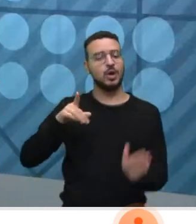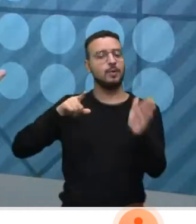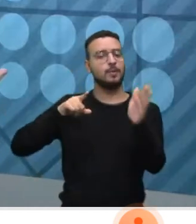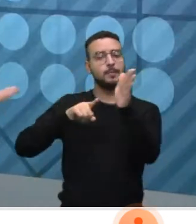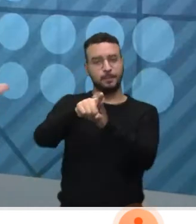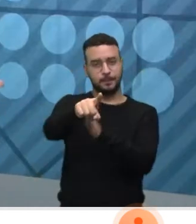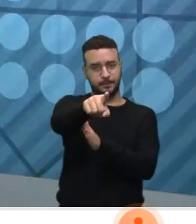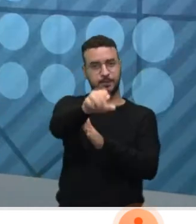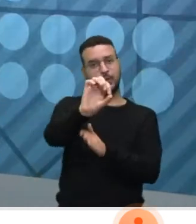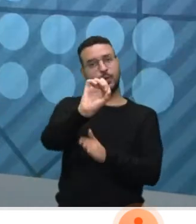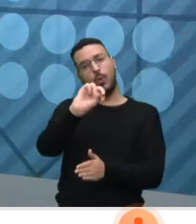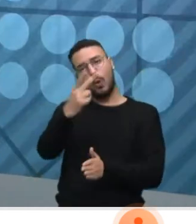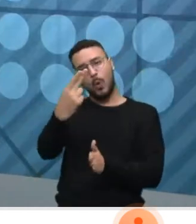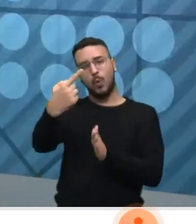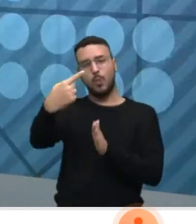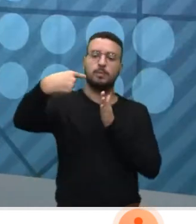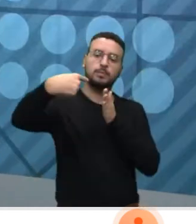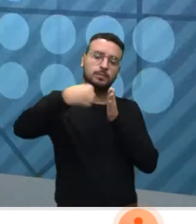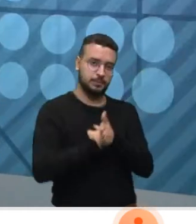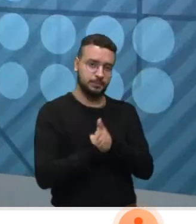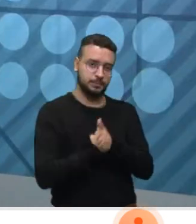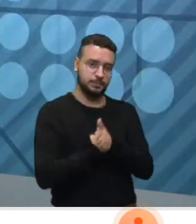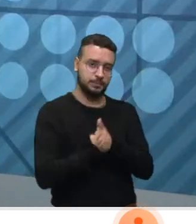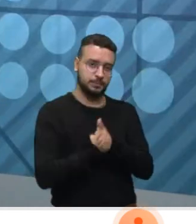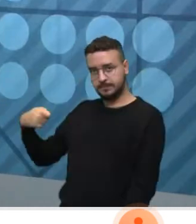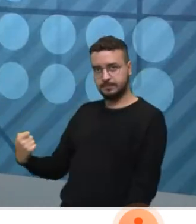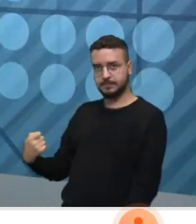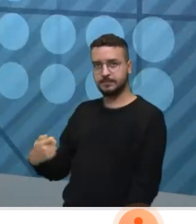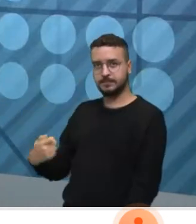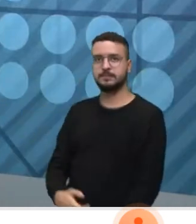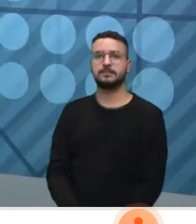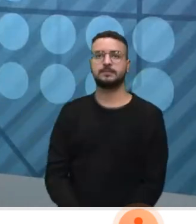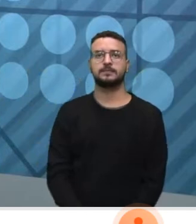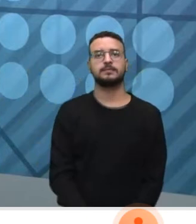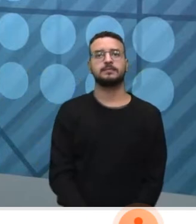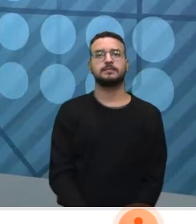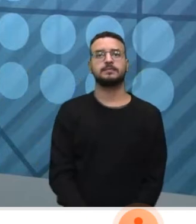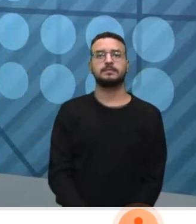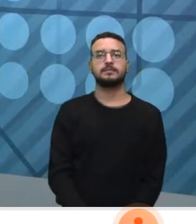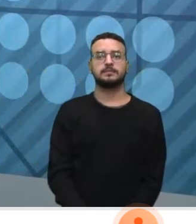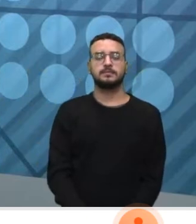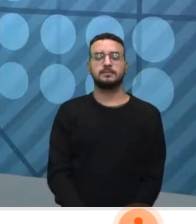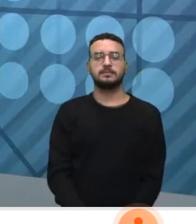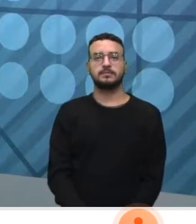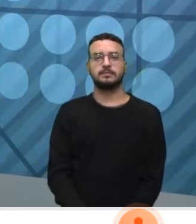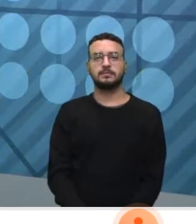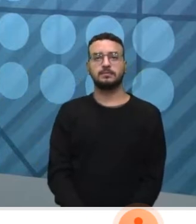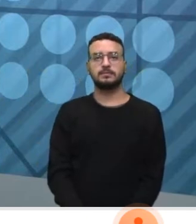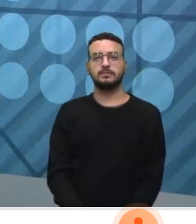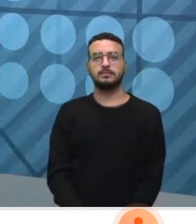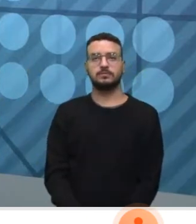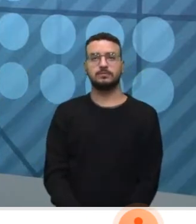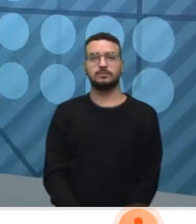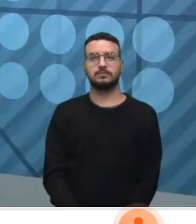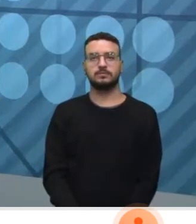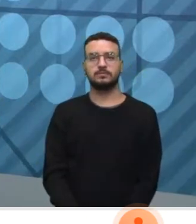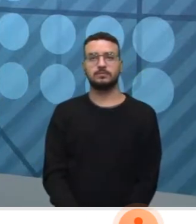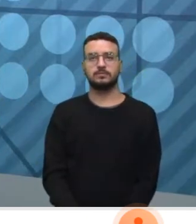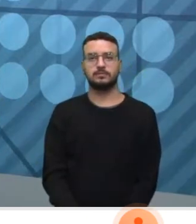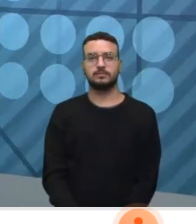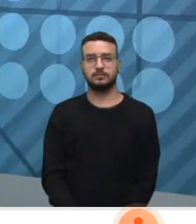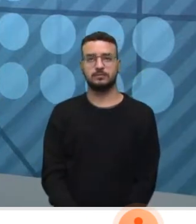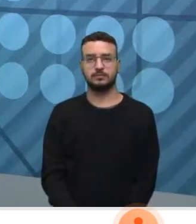No pergunto, o sinal é essas duas configurações de mãos, perguntar. Quando eu faço, eu